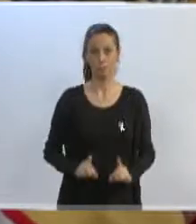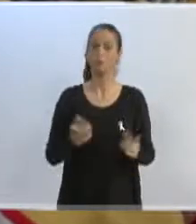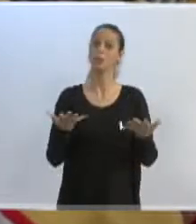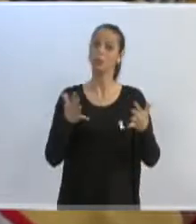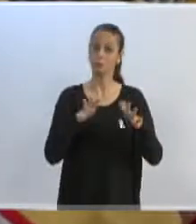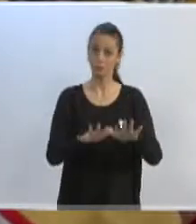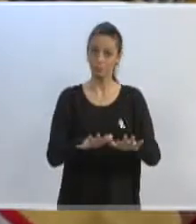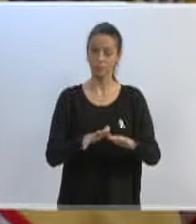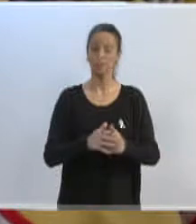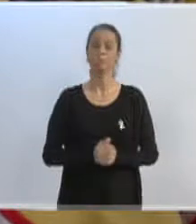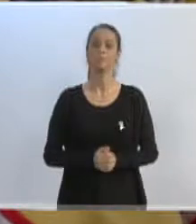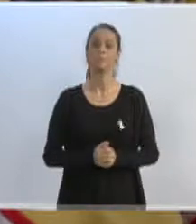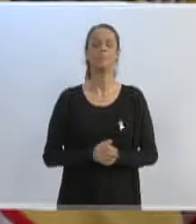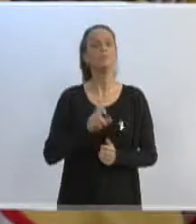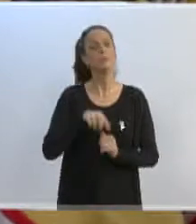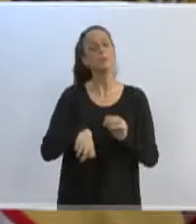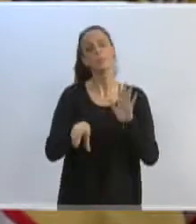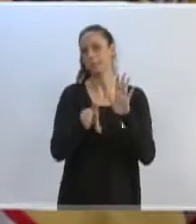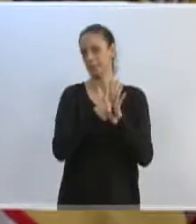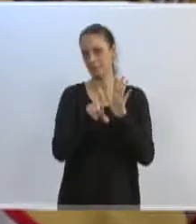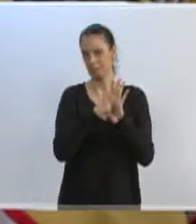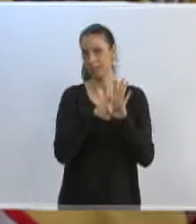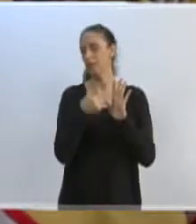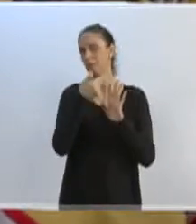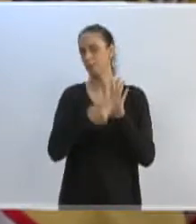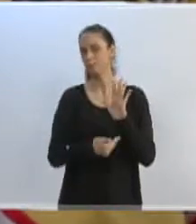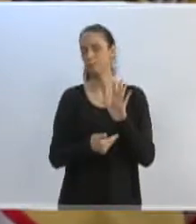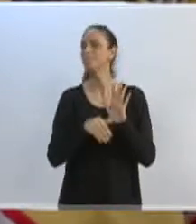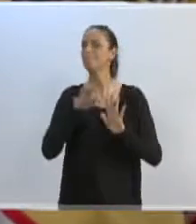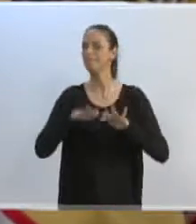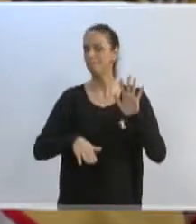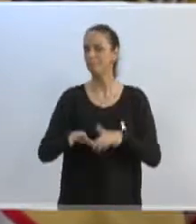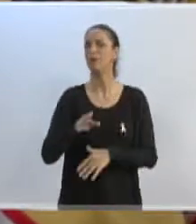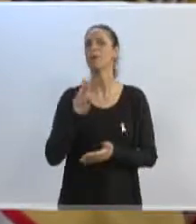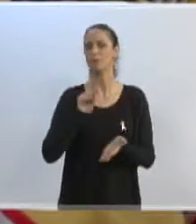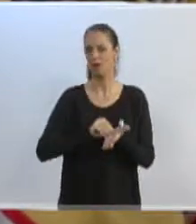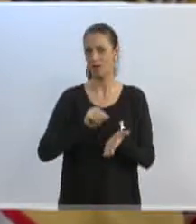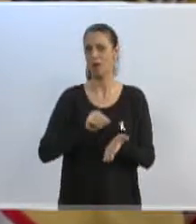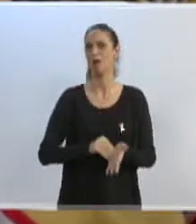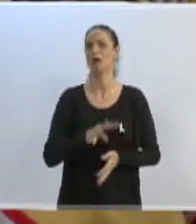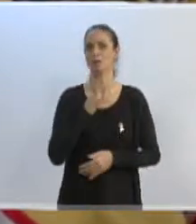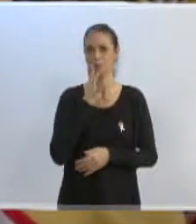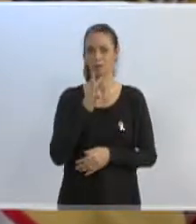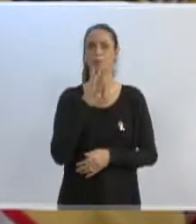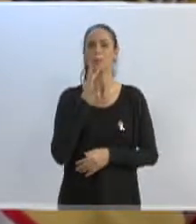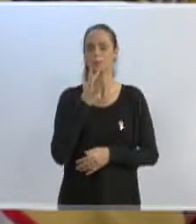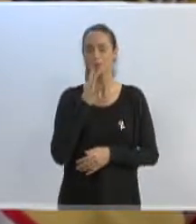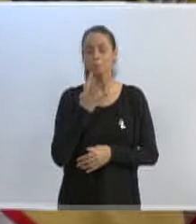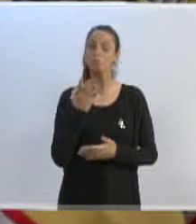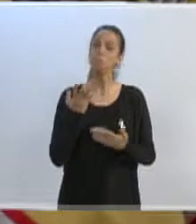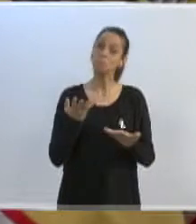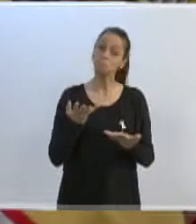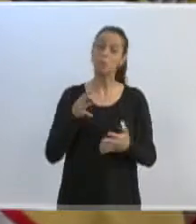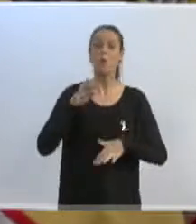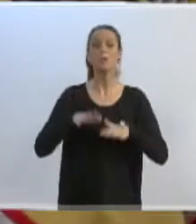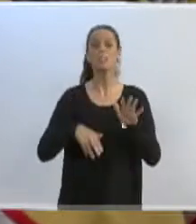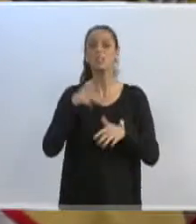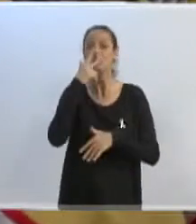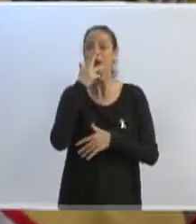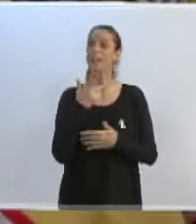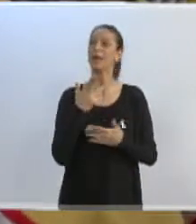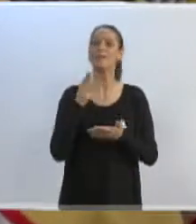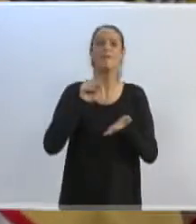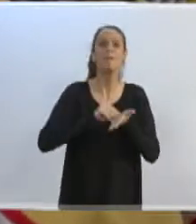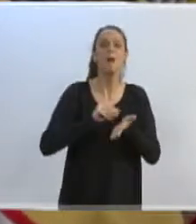inclusão. E essa lei hoje, muitas vezes por falta de conhecimento ou até falta de visibilidade em